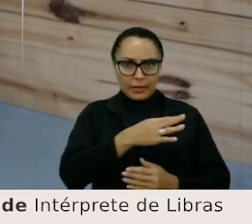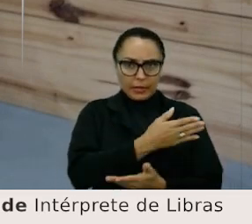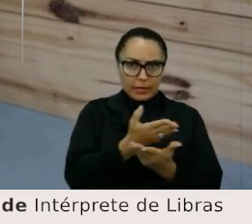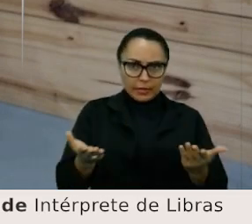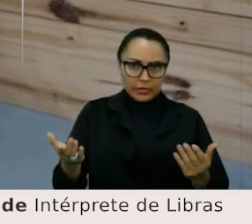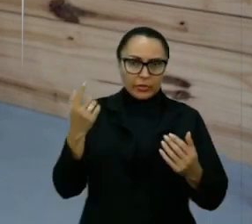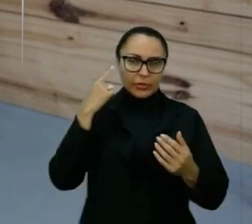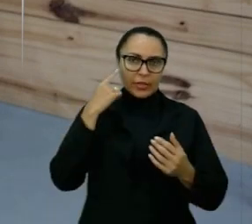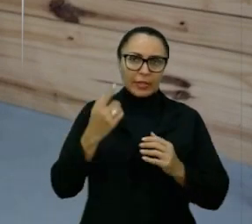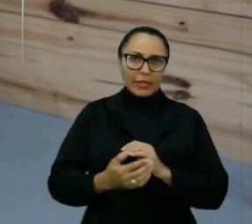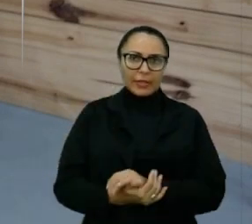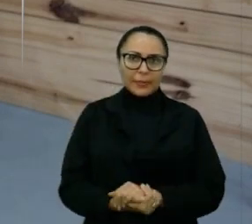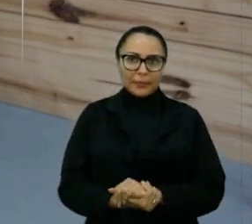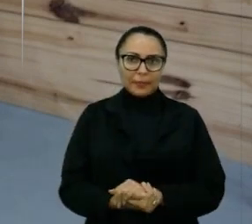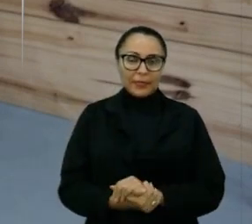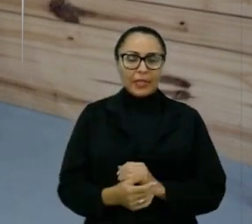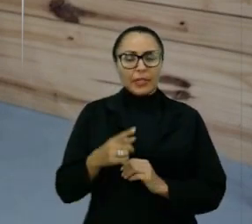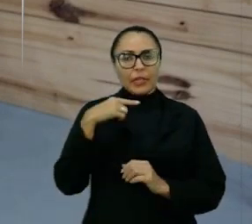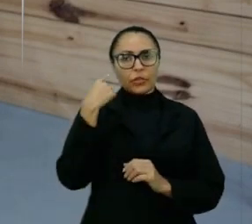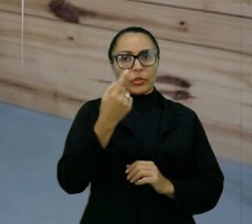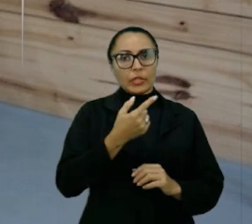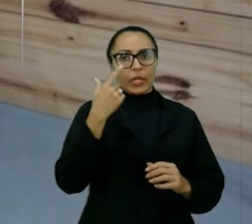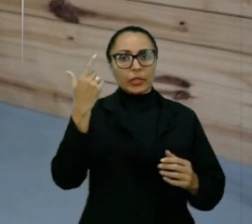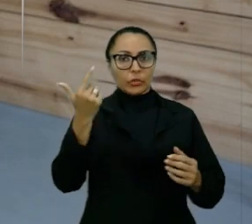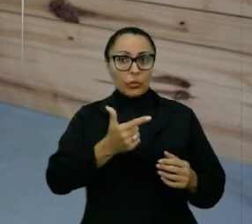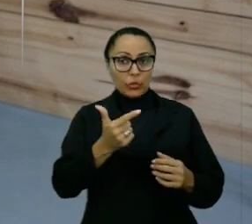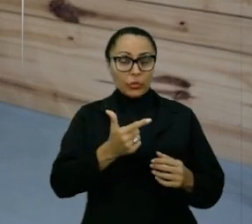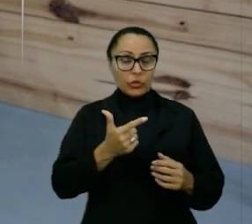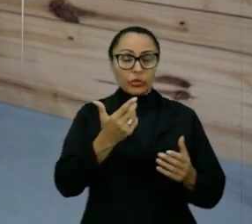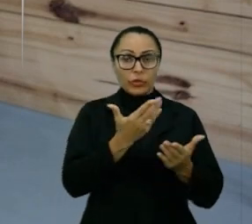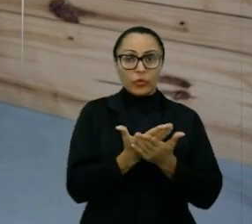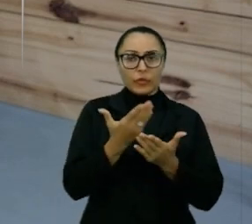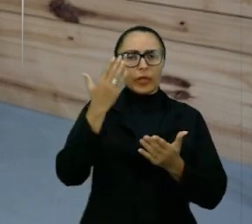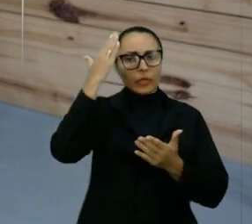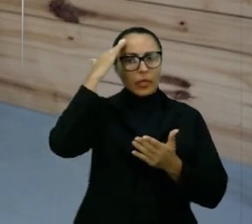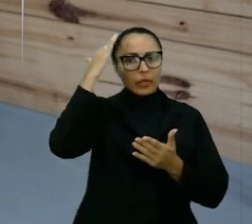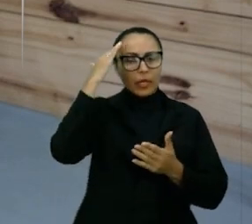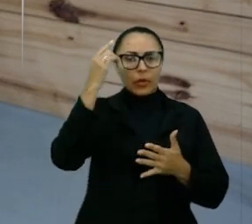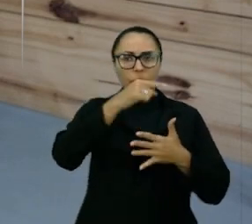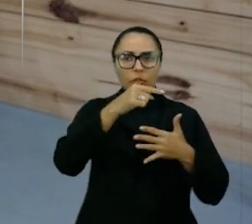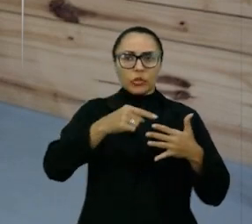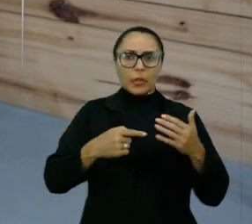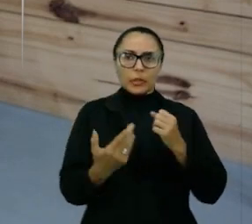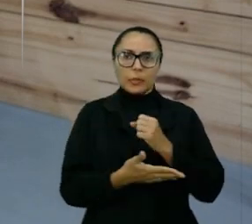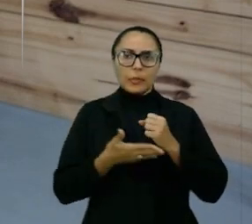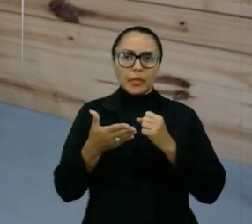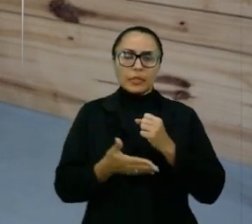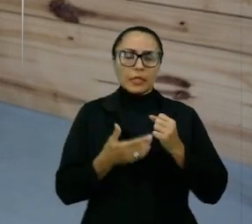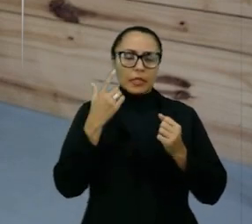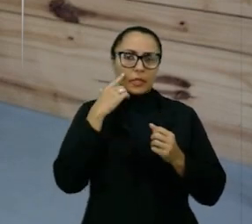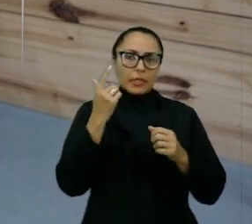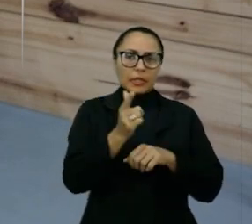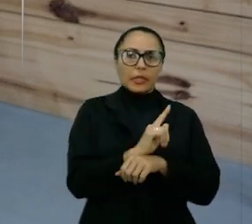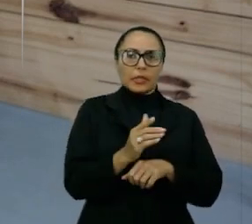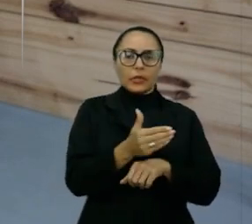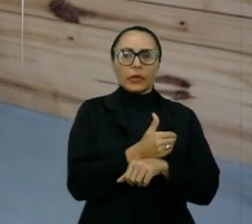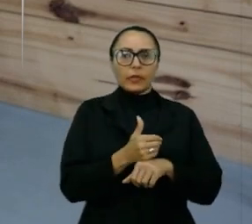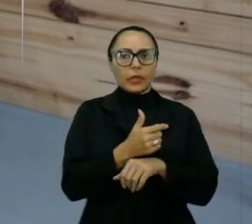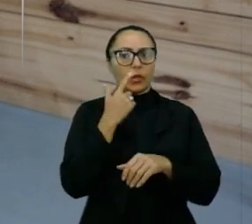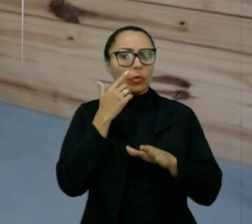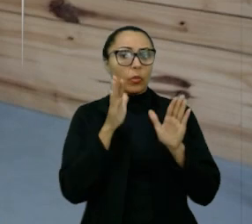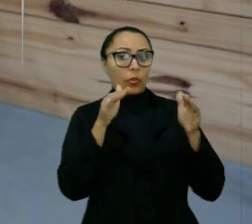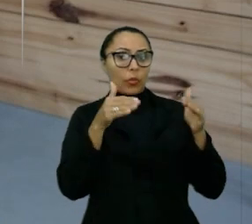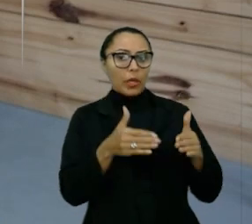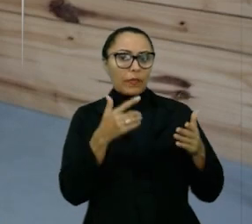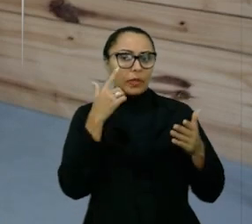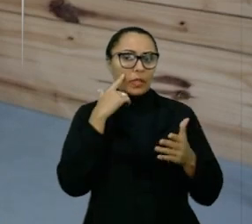Qualidade. Nesta unidade 2, você vai entender os aspectos básicos da gestão da qualidade, com ênfase nas